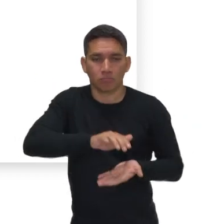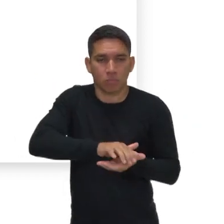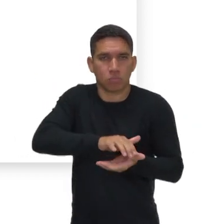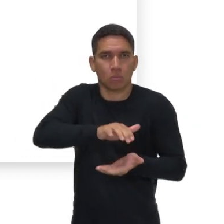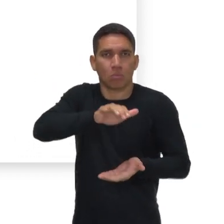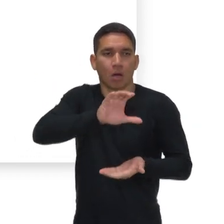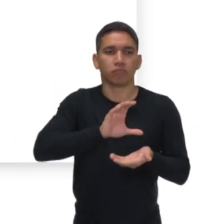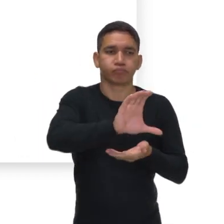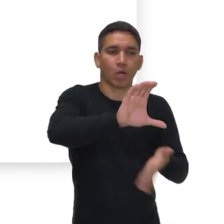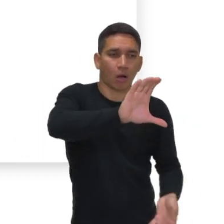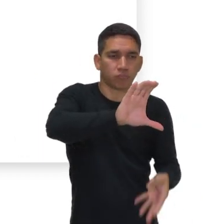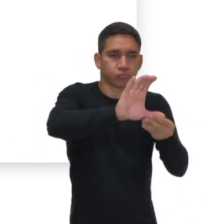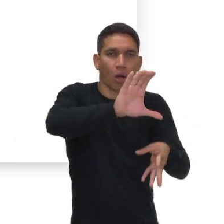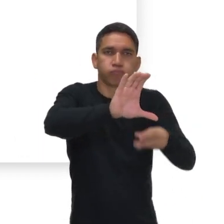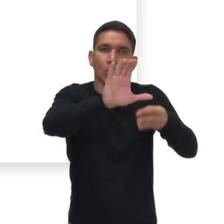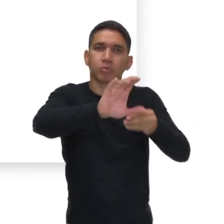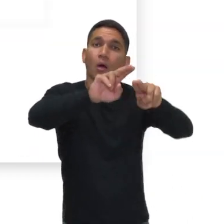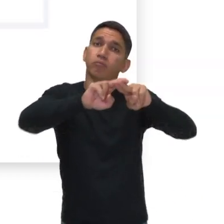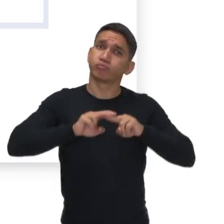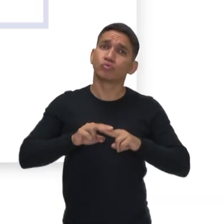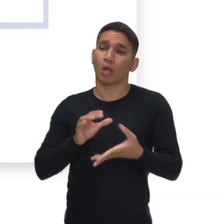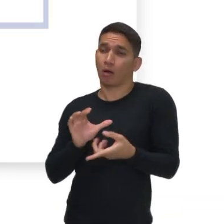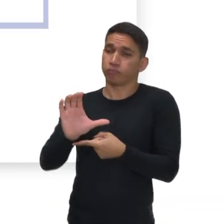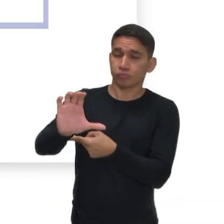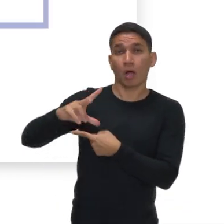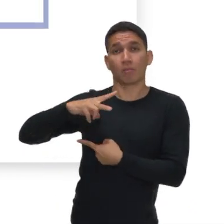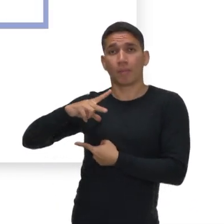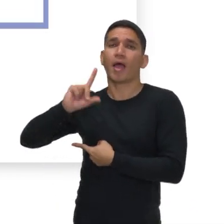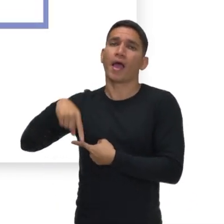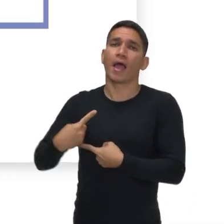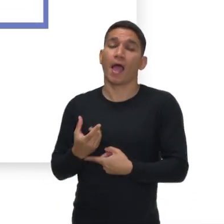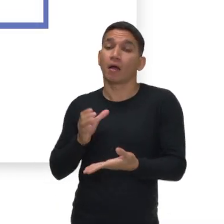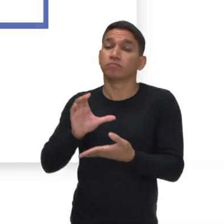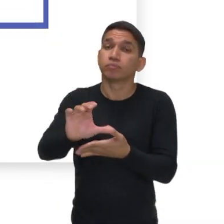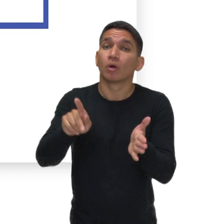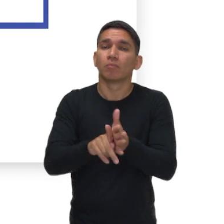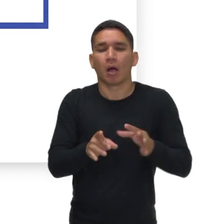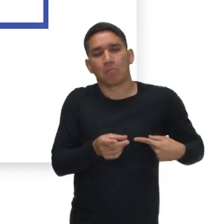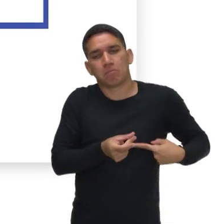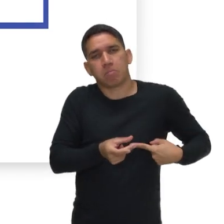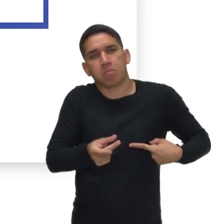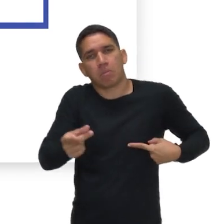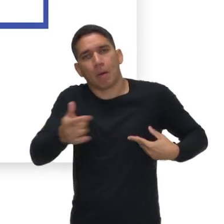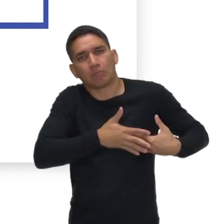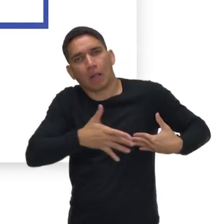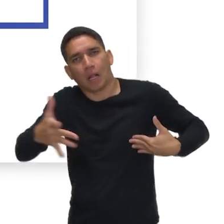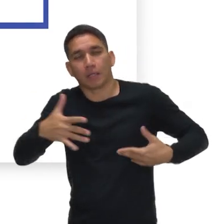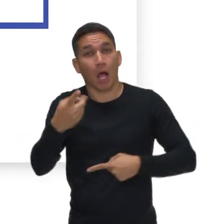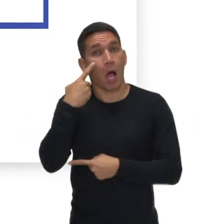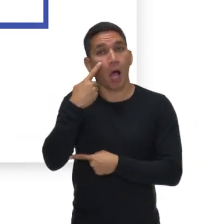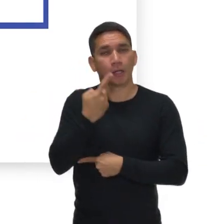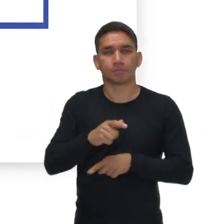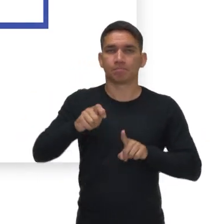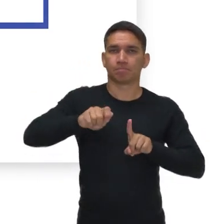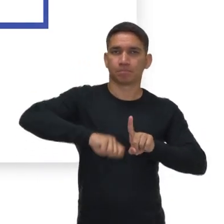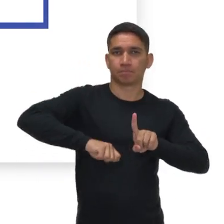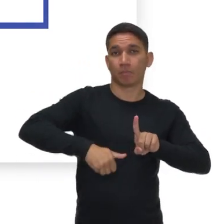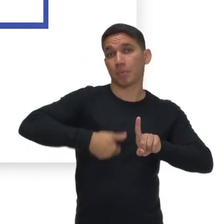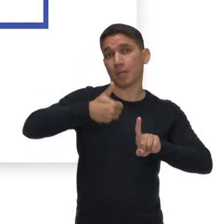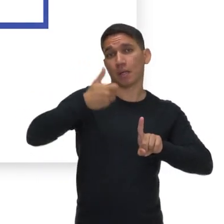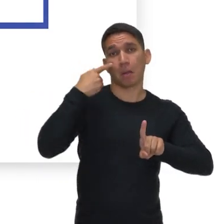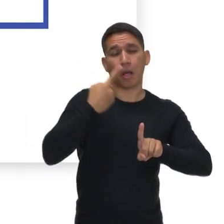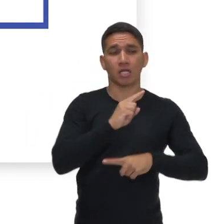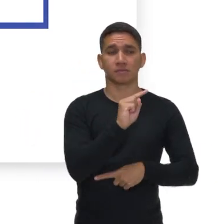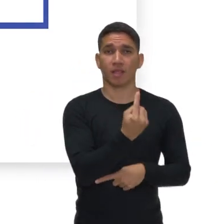passar do tempo. Por isso, a previdência privada é um investimento para longo prazo. Vejamos,